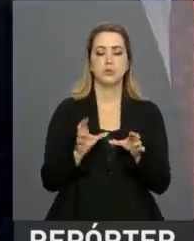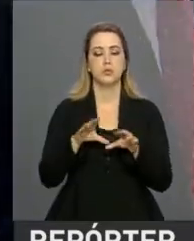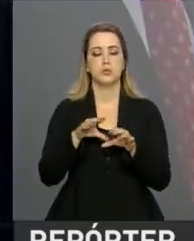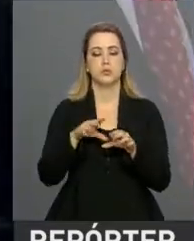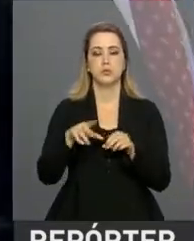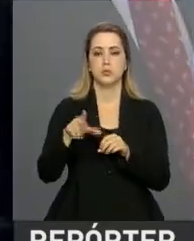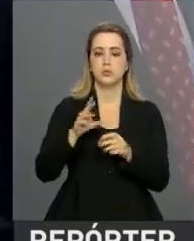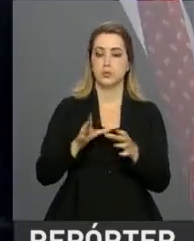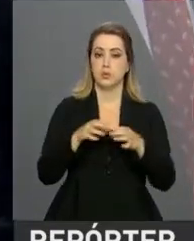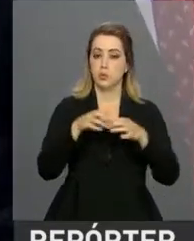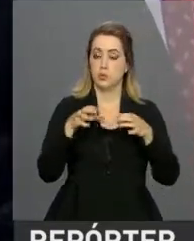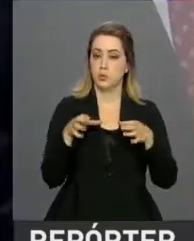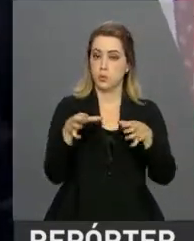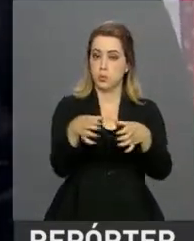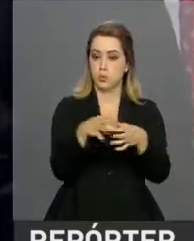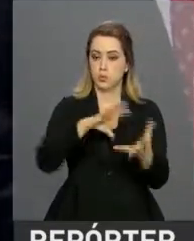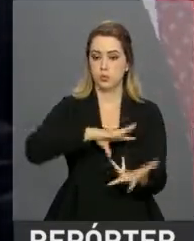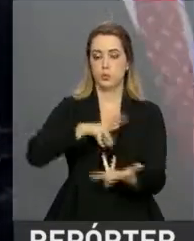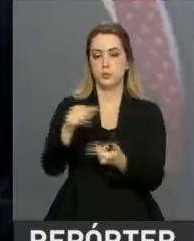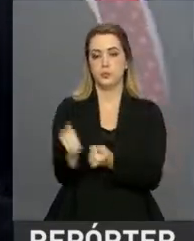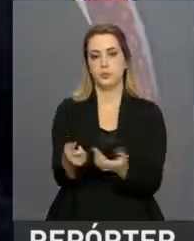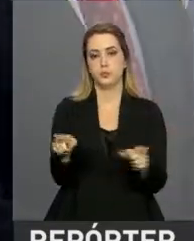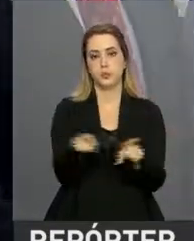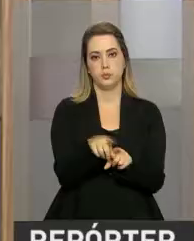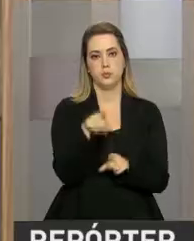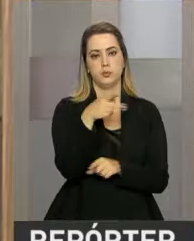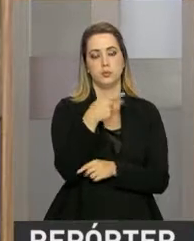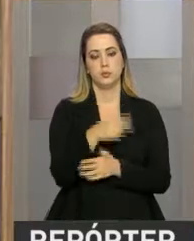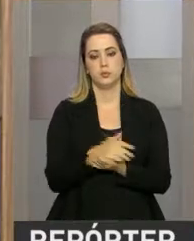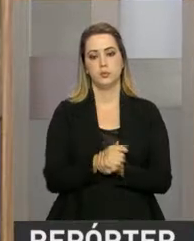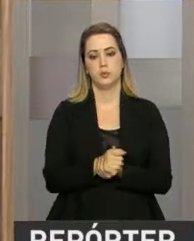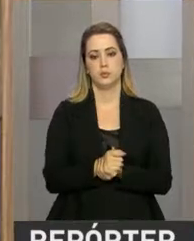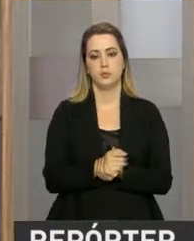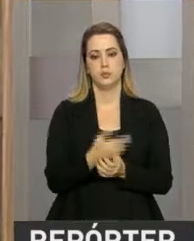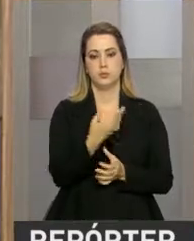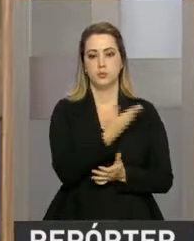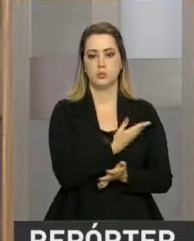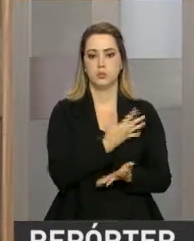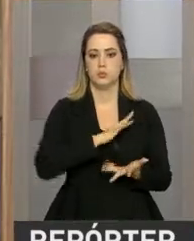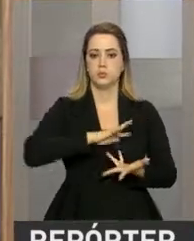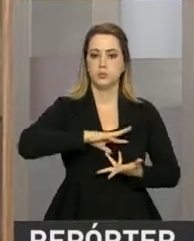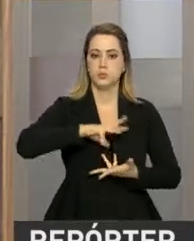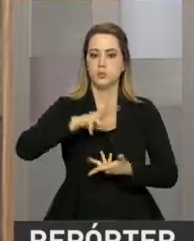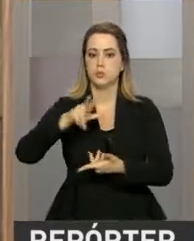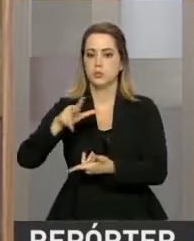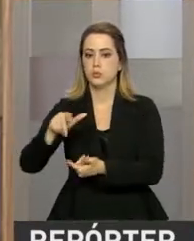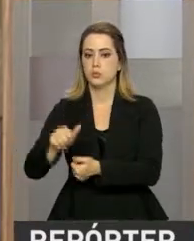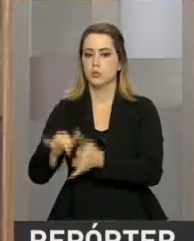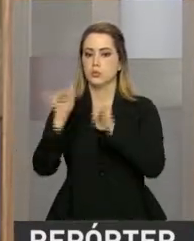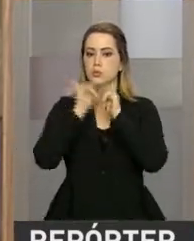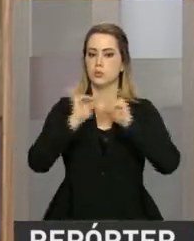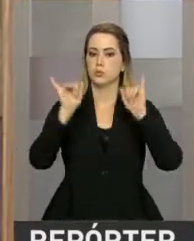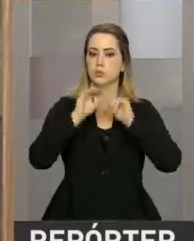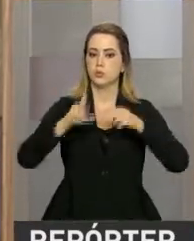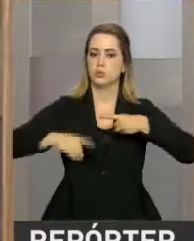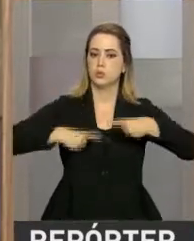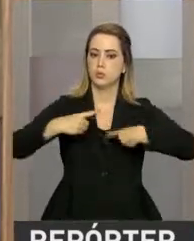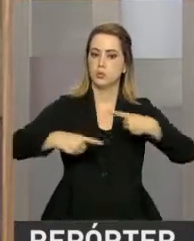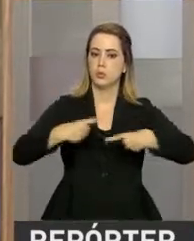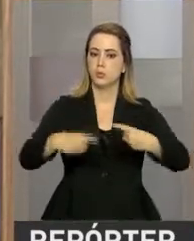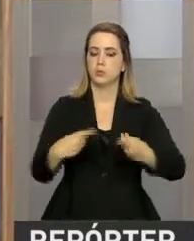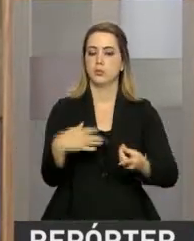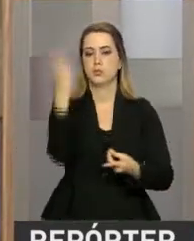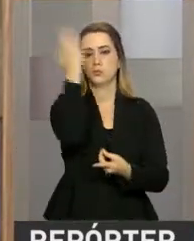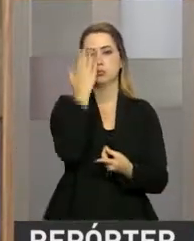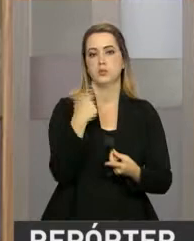falou sobre a vocação universalista da política externa do brasil universaliza lá nós também temos grupos determinados um dos